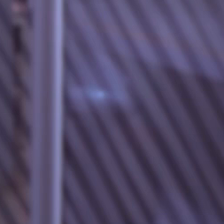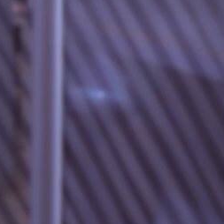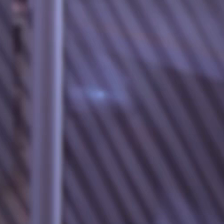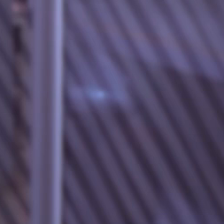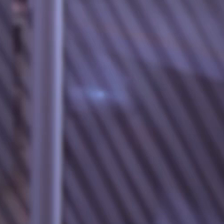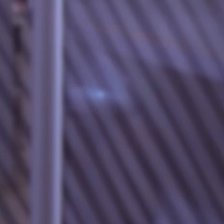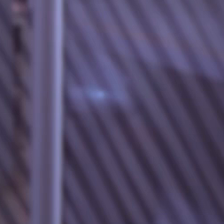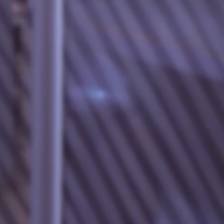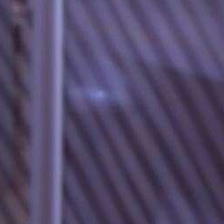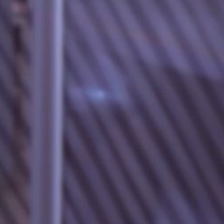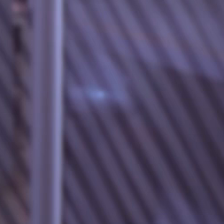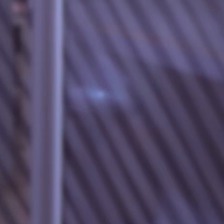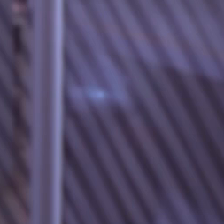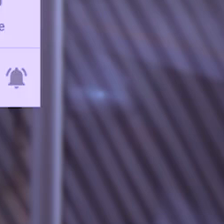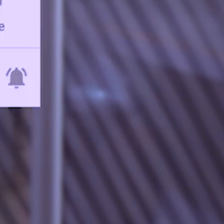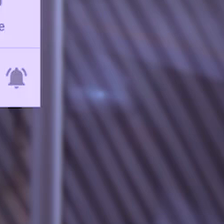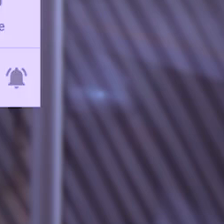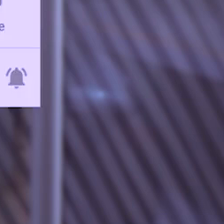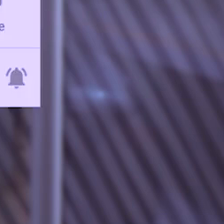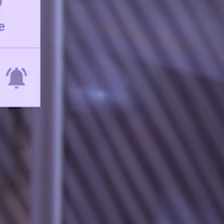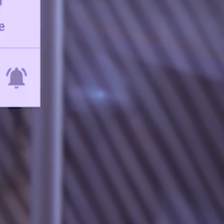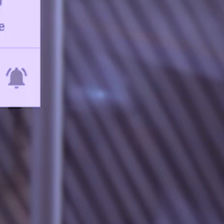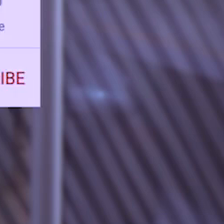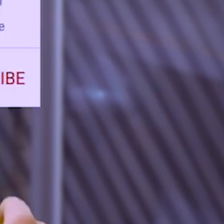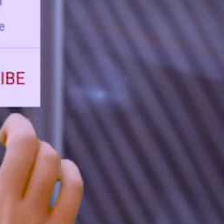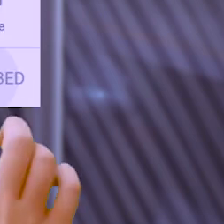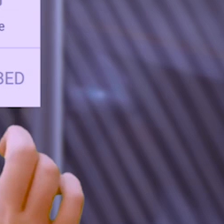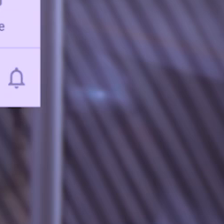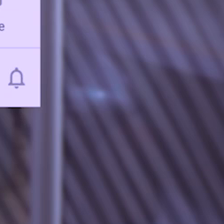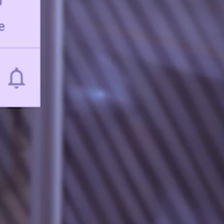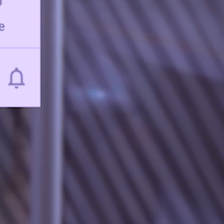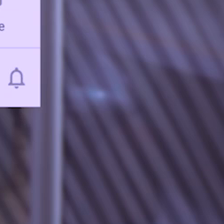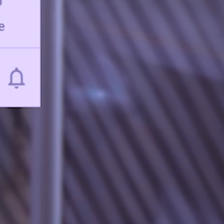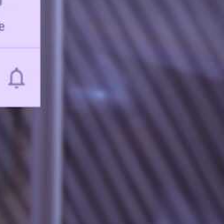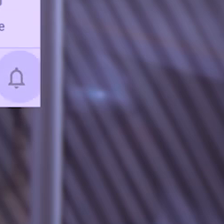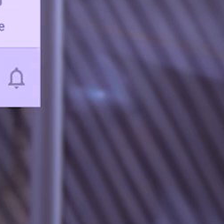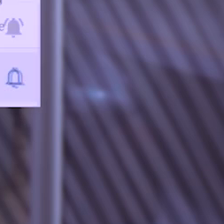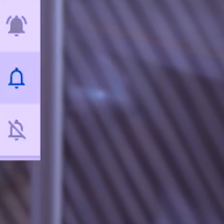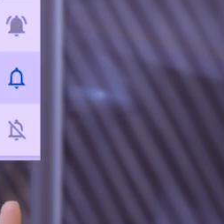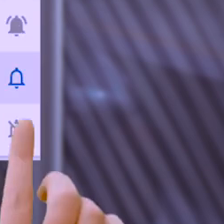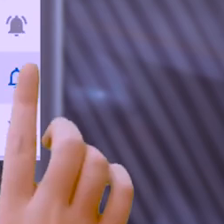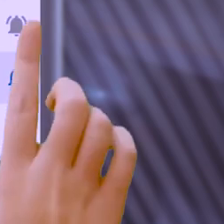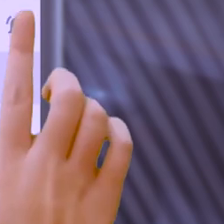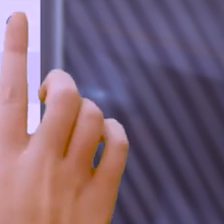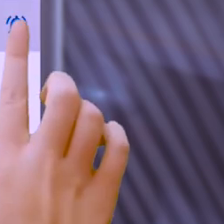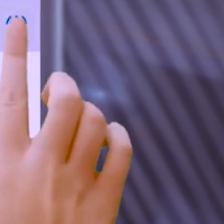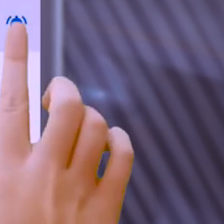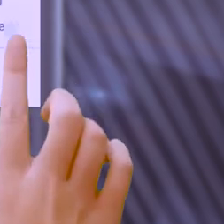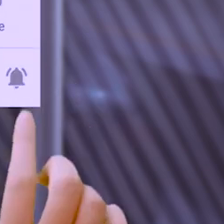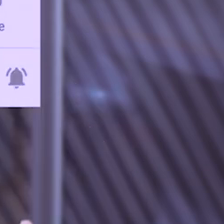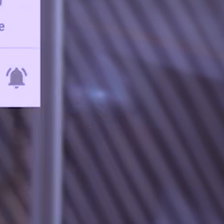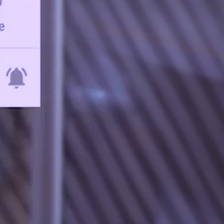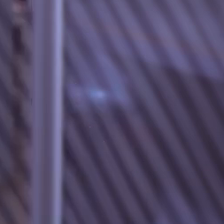Para obter mais informações, não se esqueça de curtir e subscrever no canal social media Gemen TV e clique também no botão